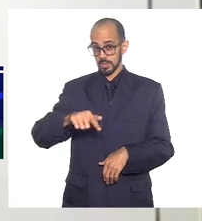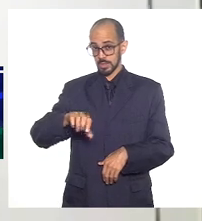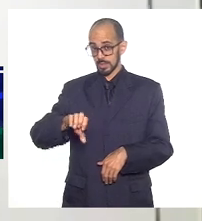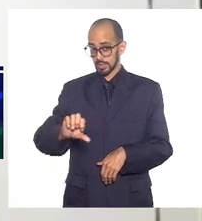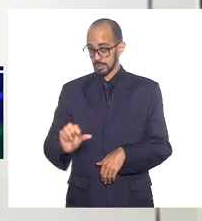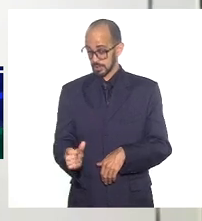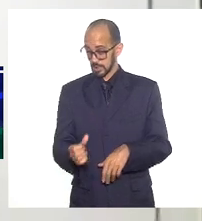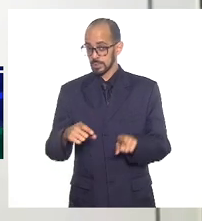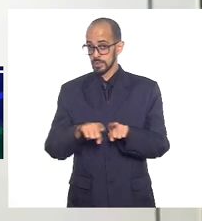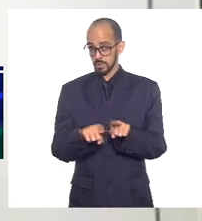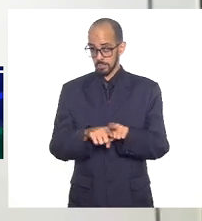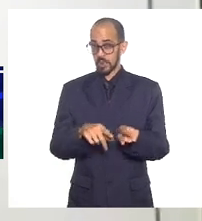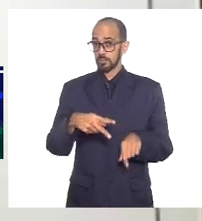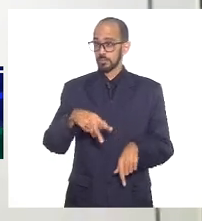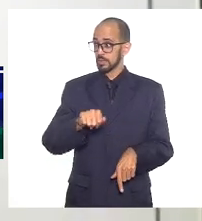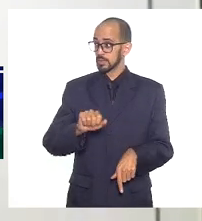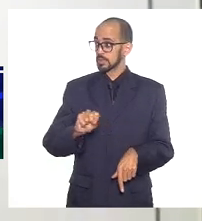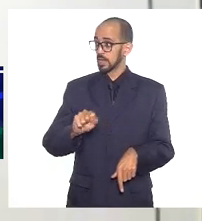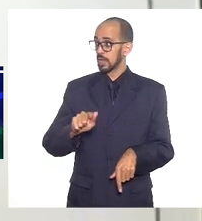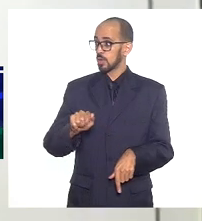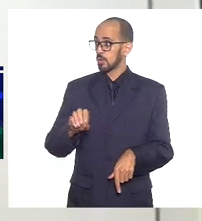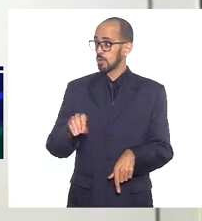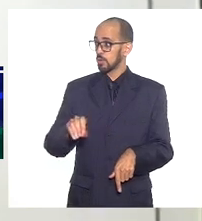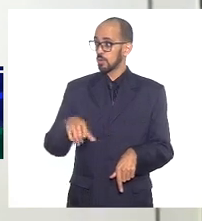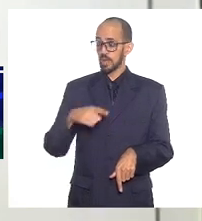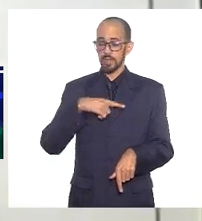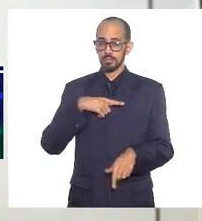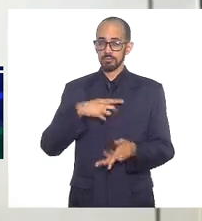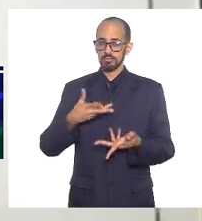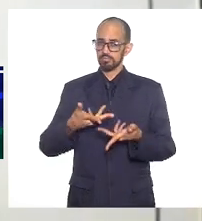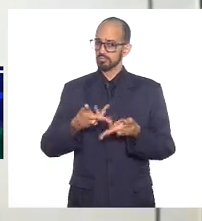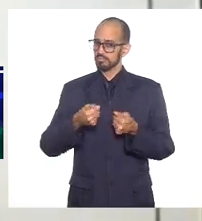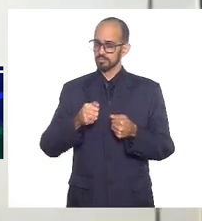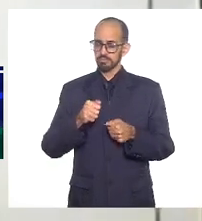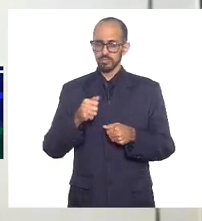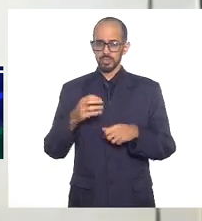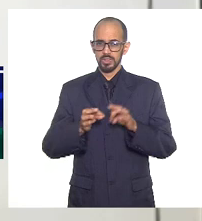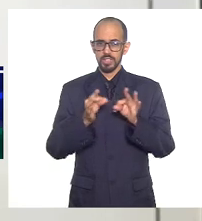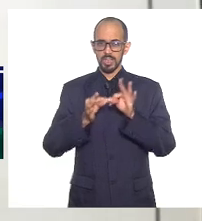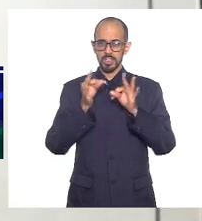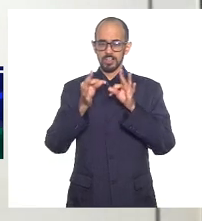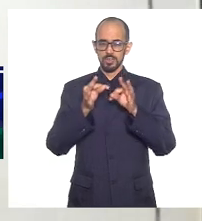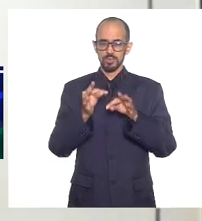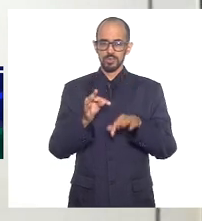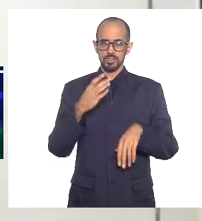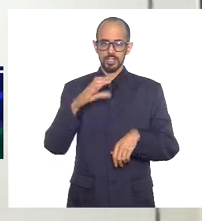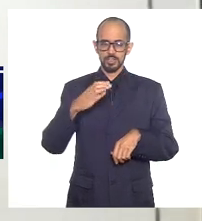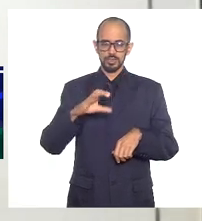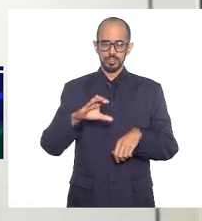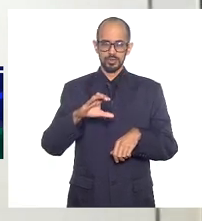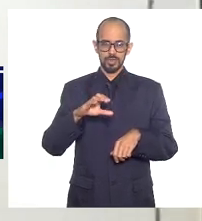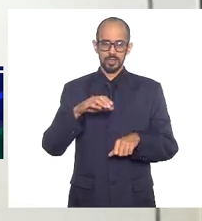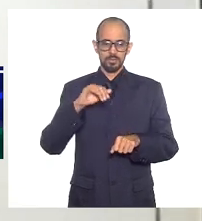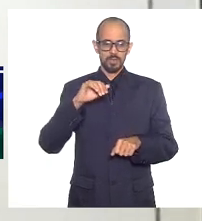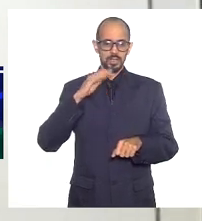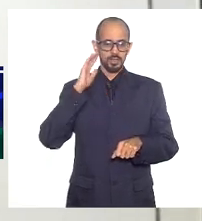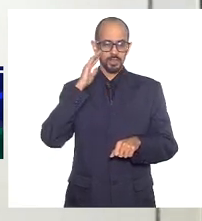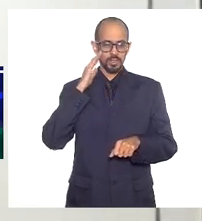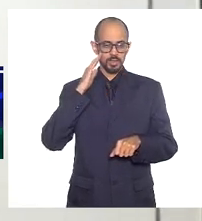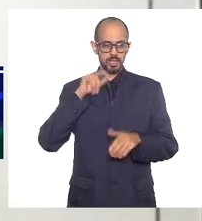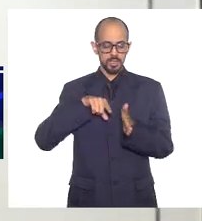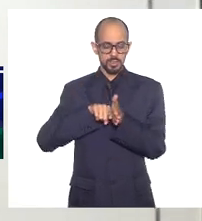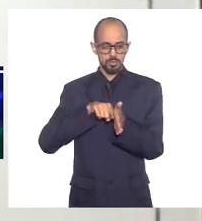40 anos ela busca uma excelência técnico-científica para atender essas demandas por pesquisa